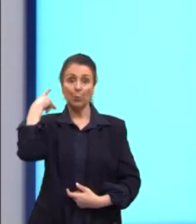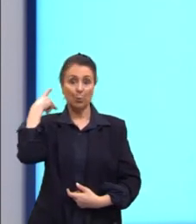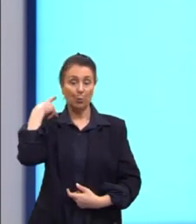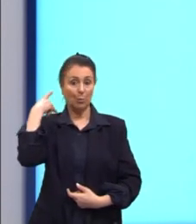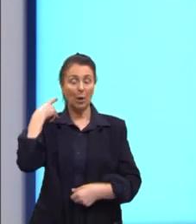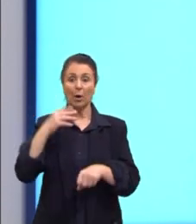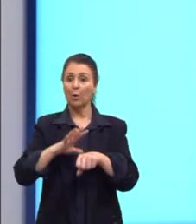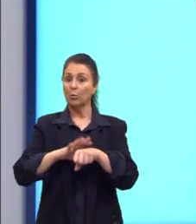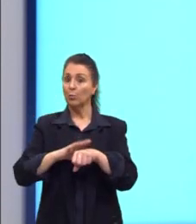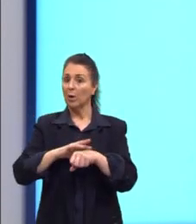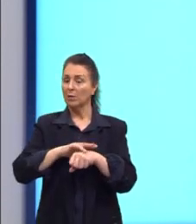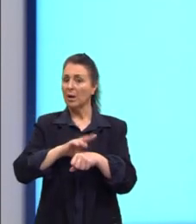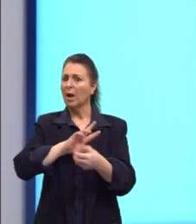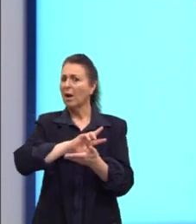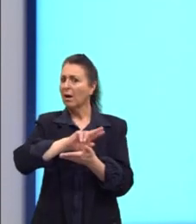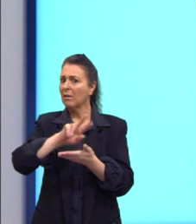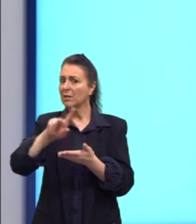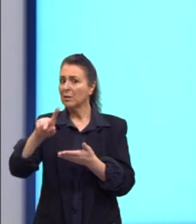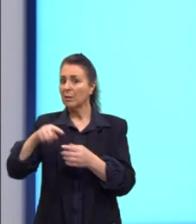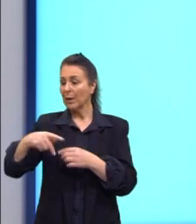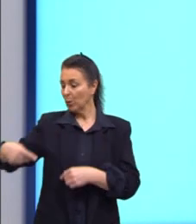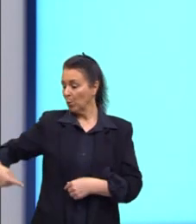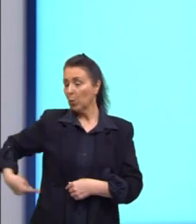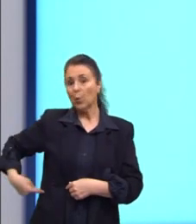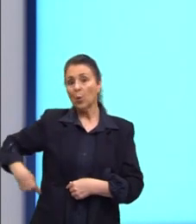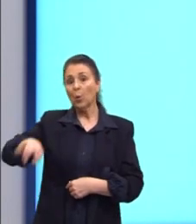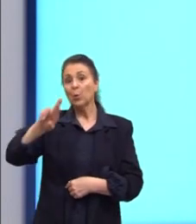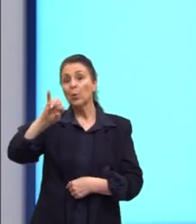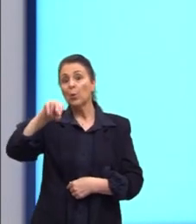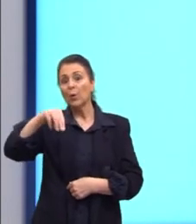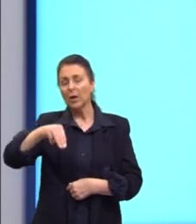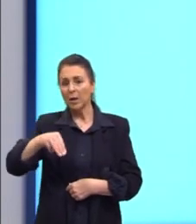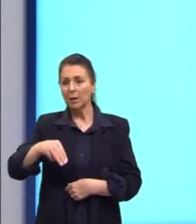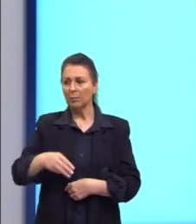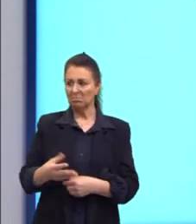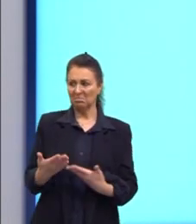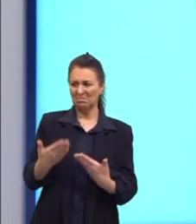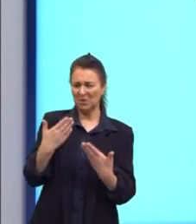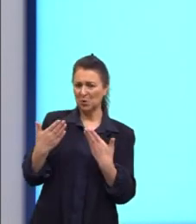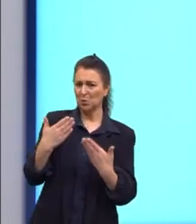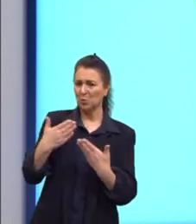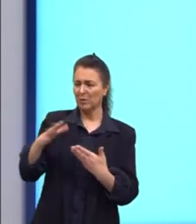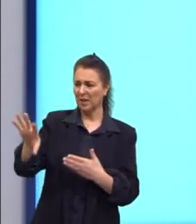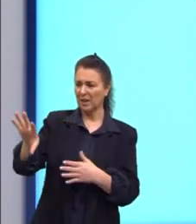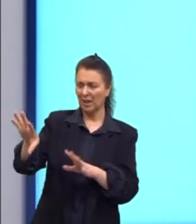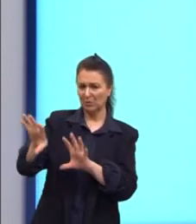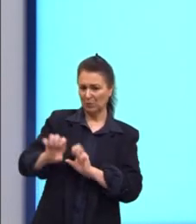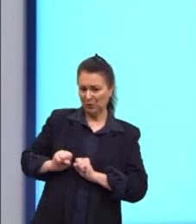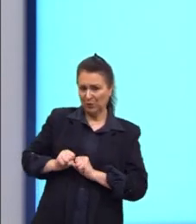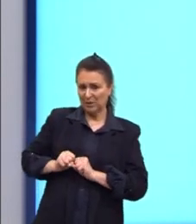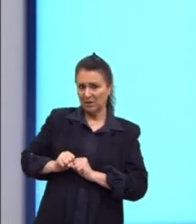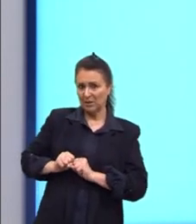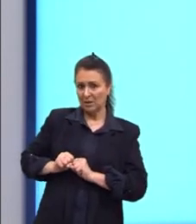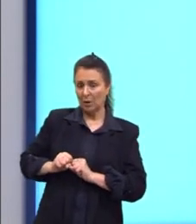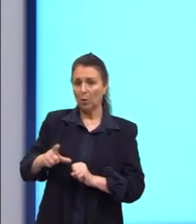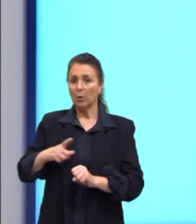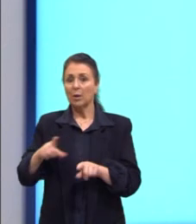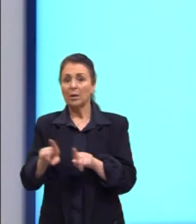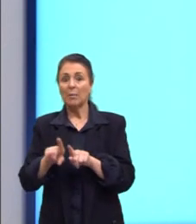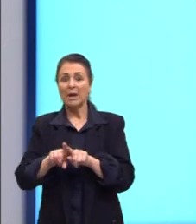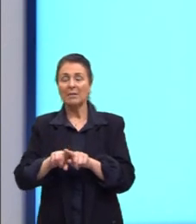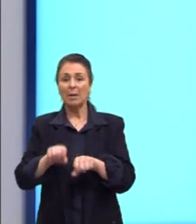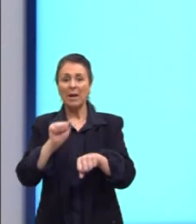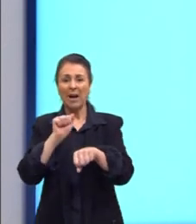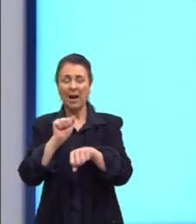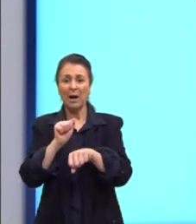pulmonares avaliação renal né quando tem suspeita de infecção ou cálculo renal exames de